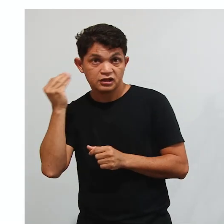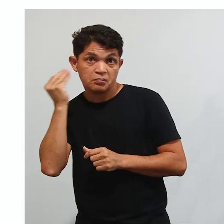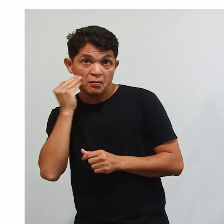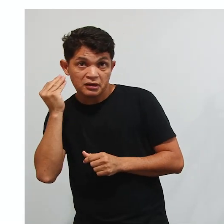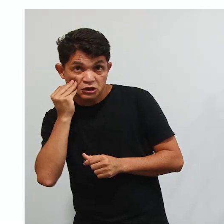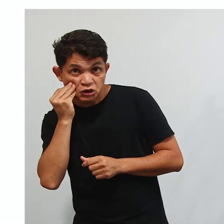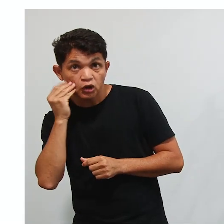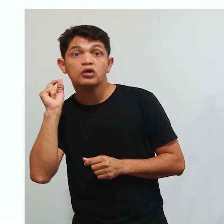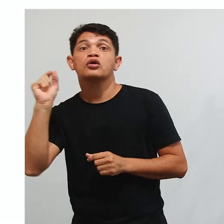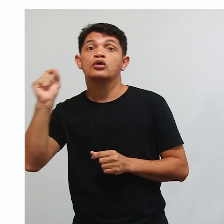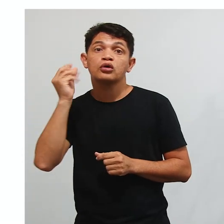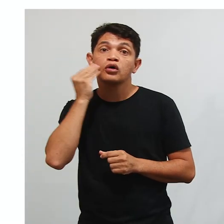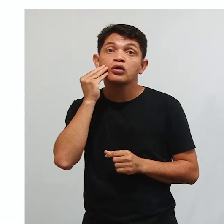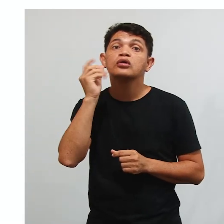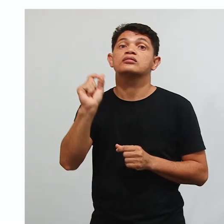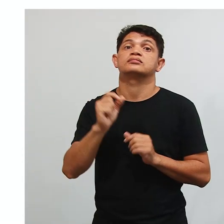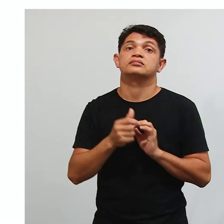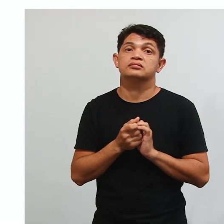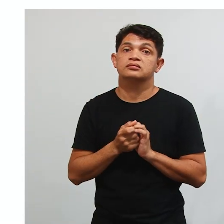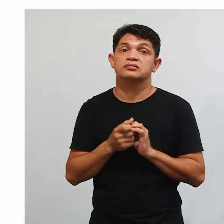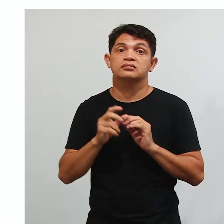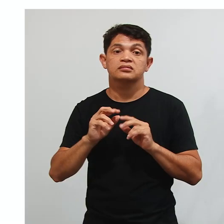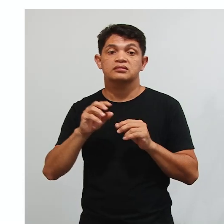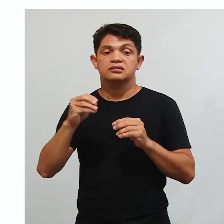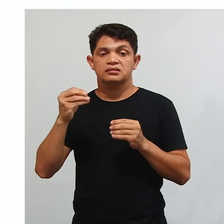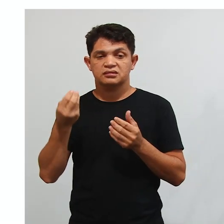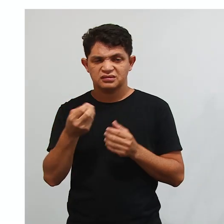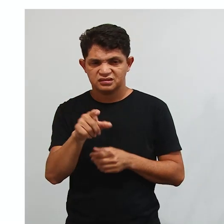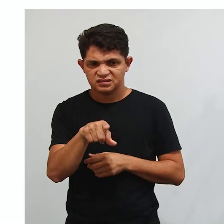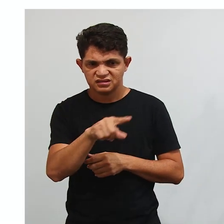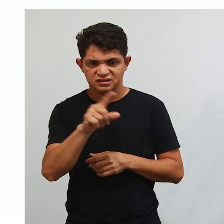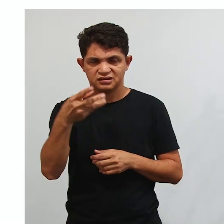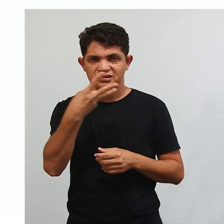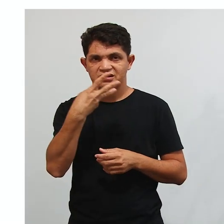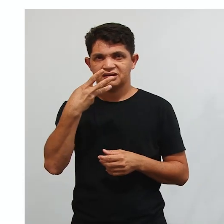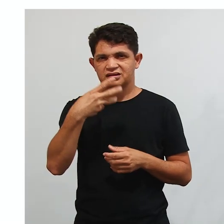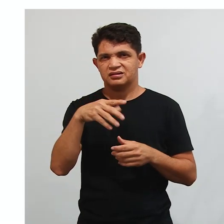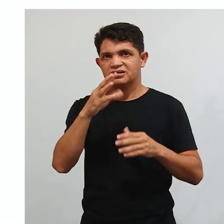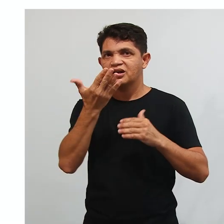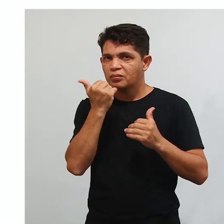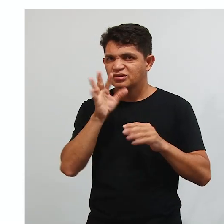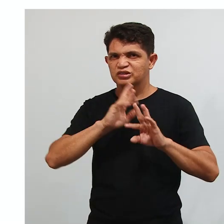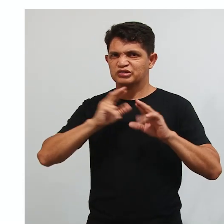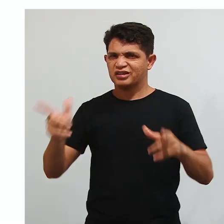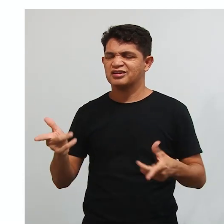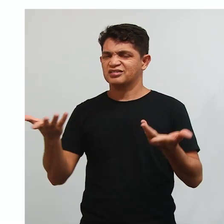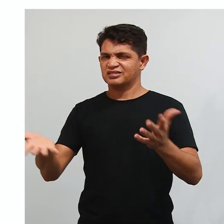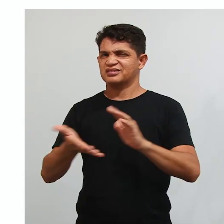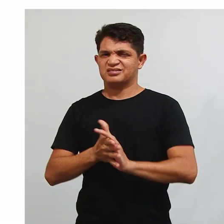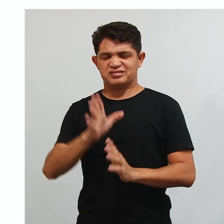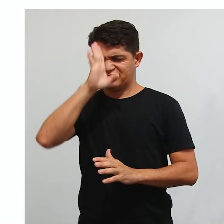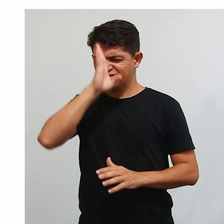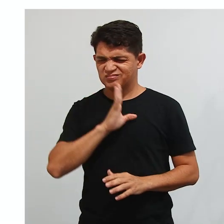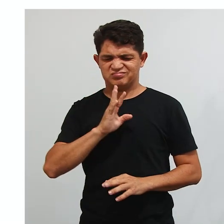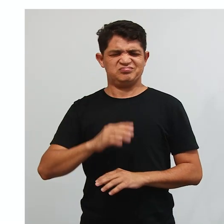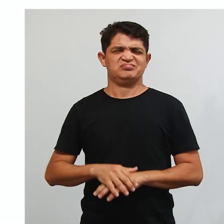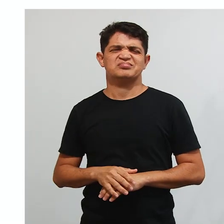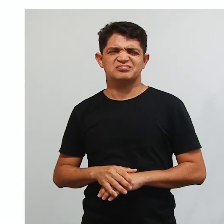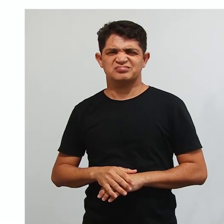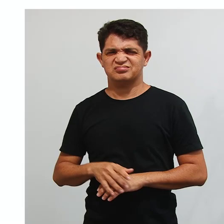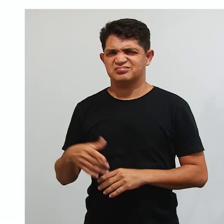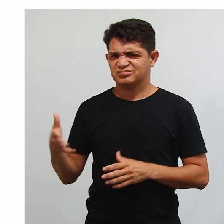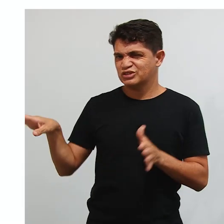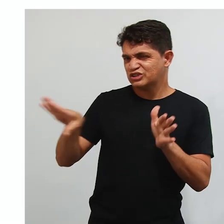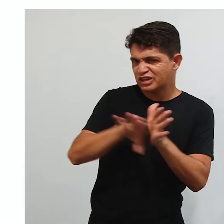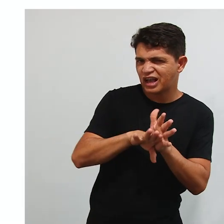pessoas experimentou tem aqui né e tacos grátis né tacos é comida mexicana Então tinha lá de graça e